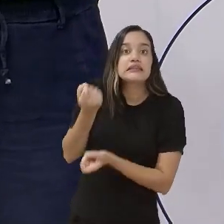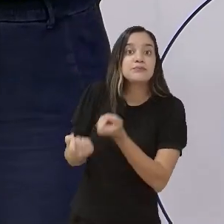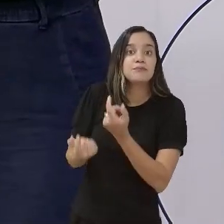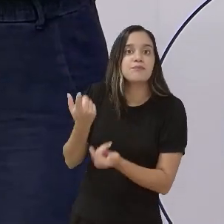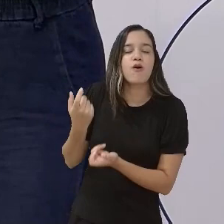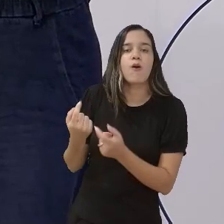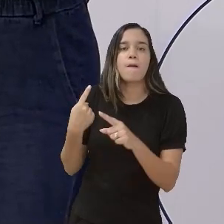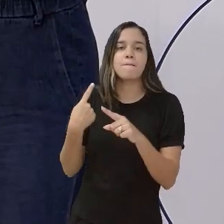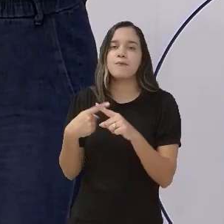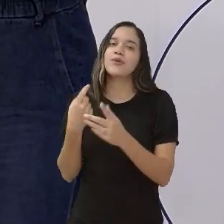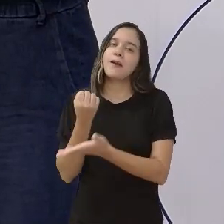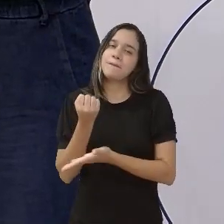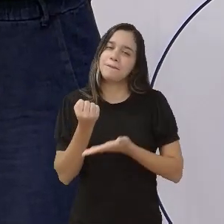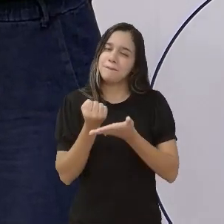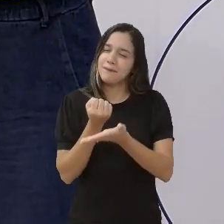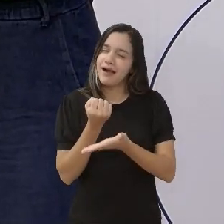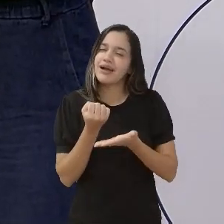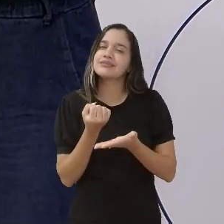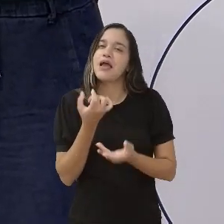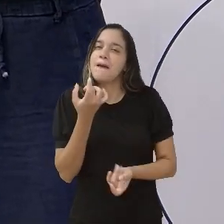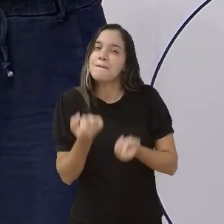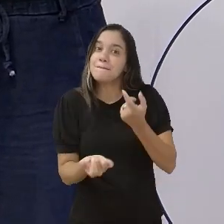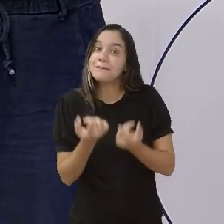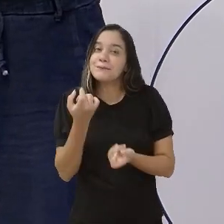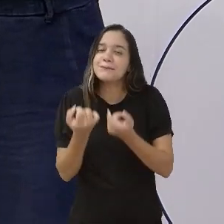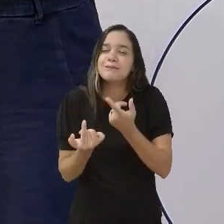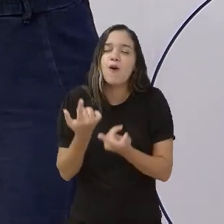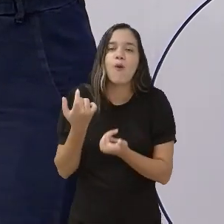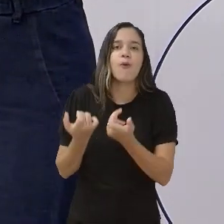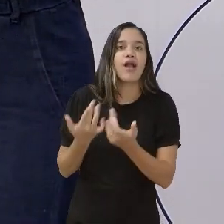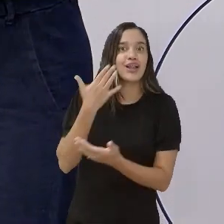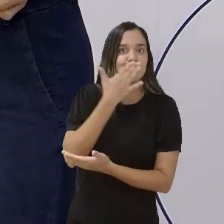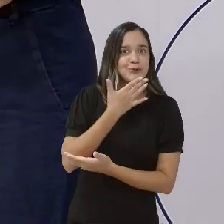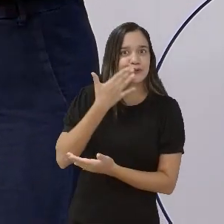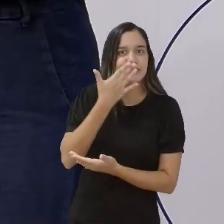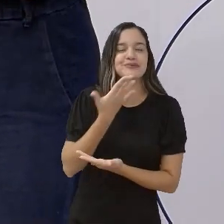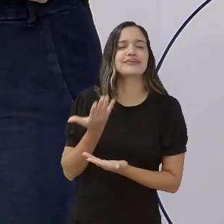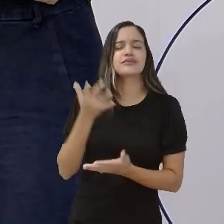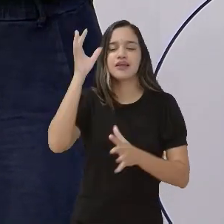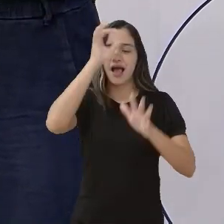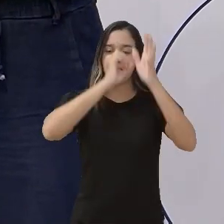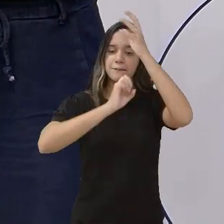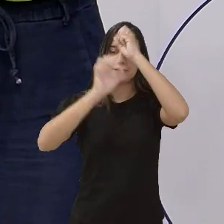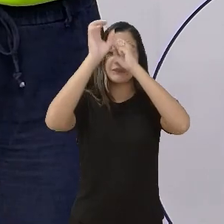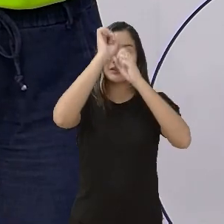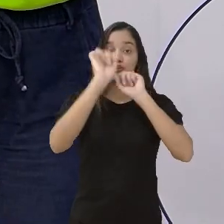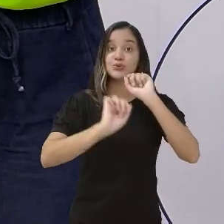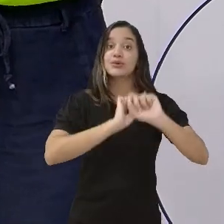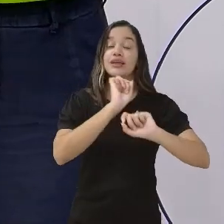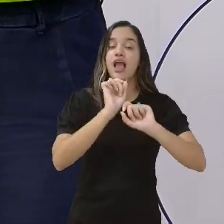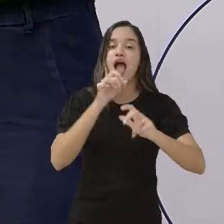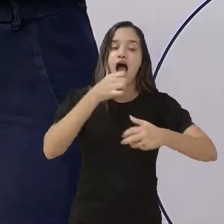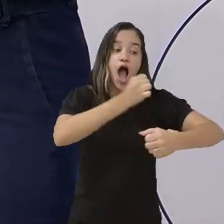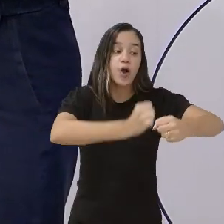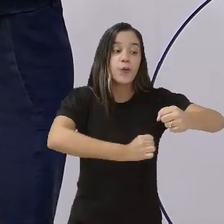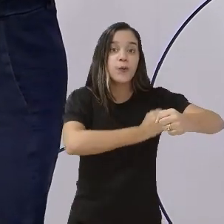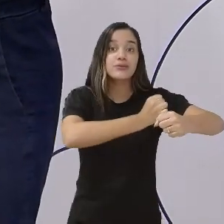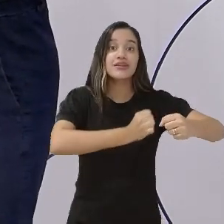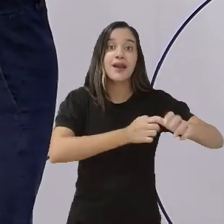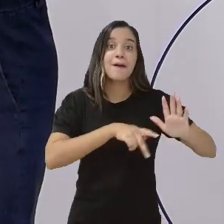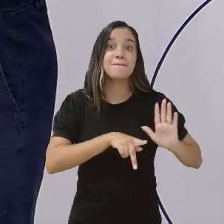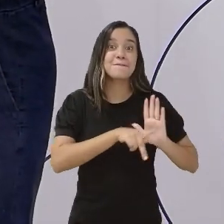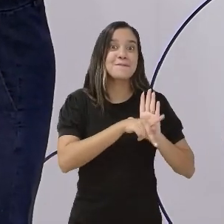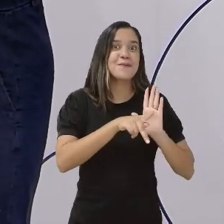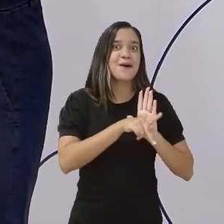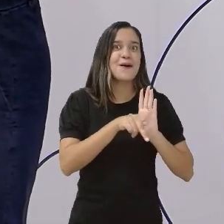a base do nosso vídeo, né? Aquela pipoca caramelizada. E aí a gente aprende o quê? A culinária